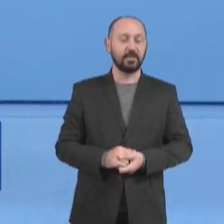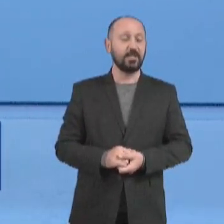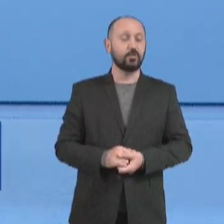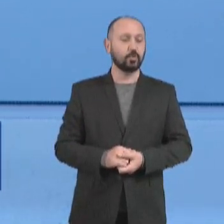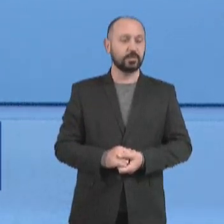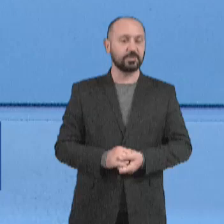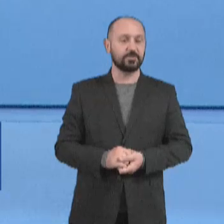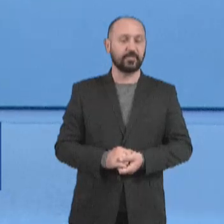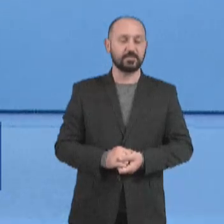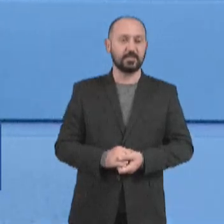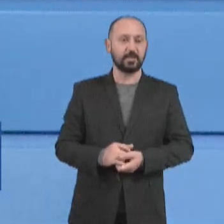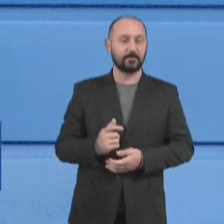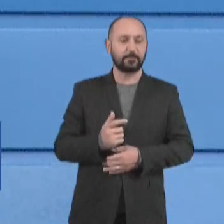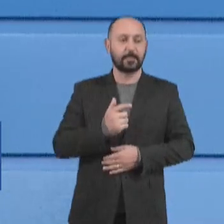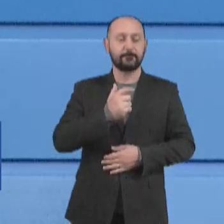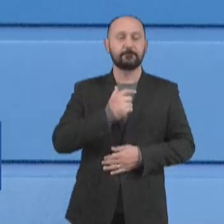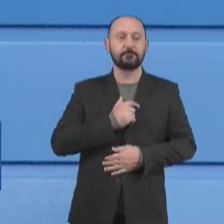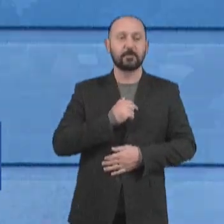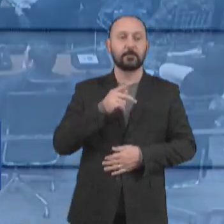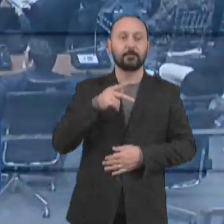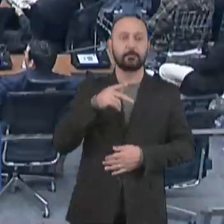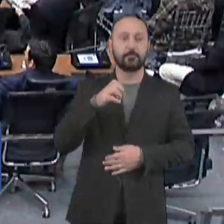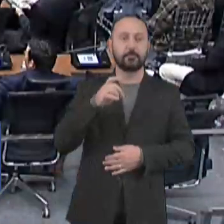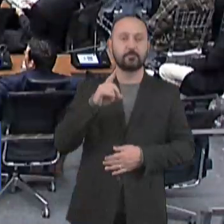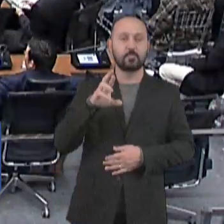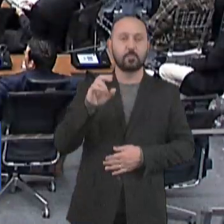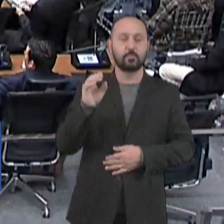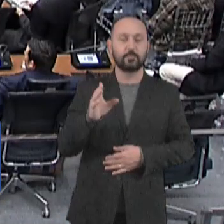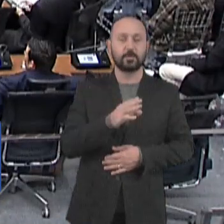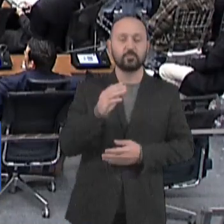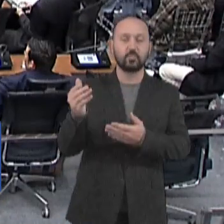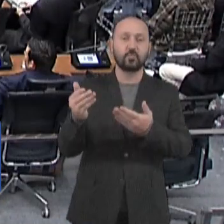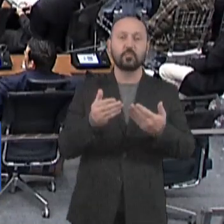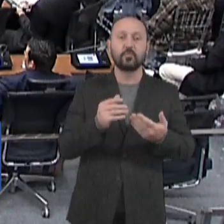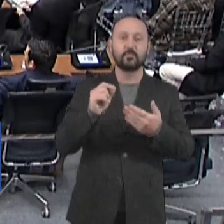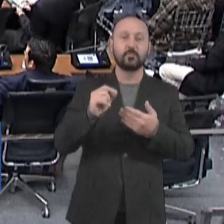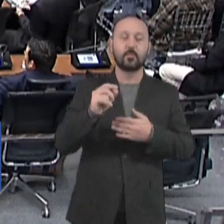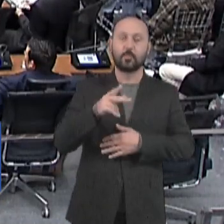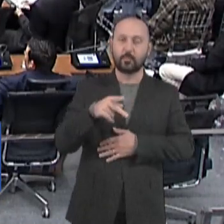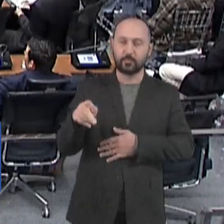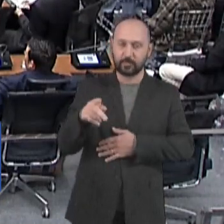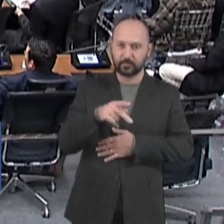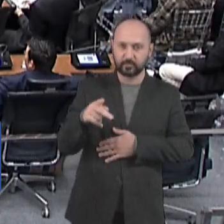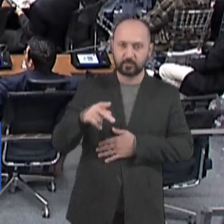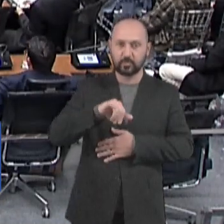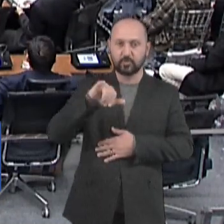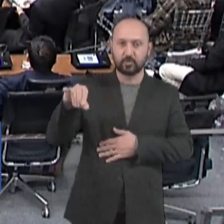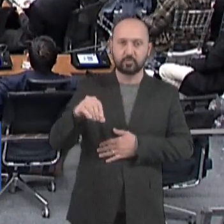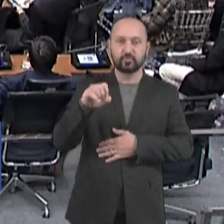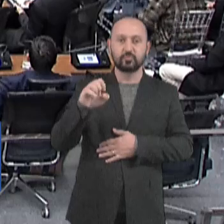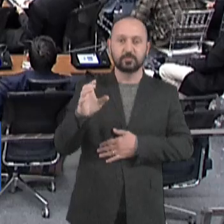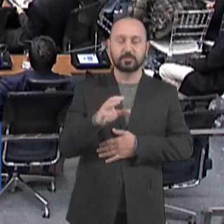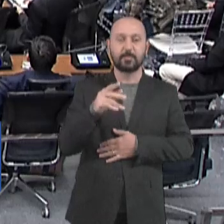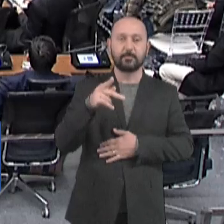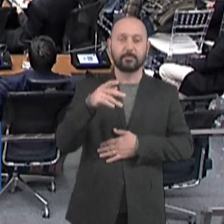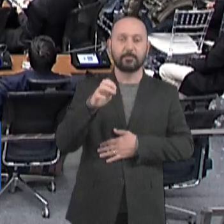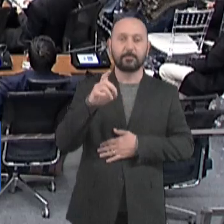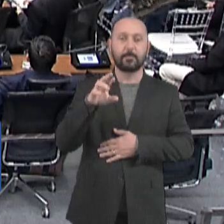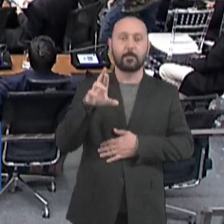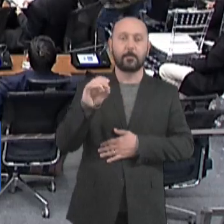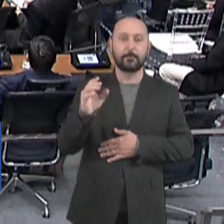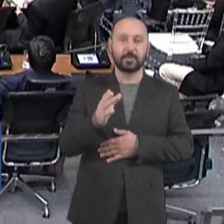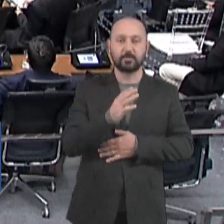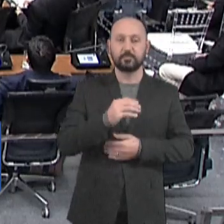Para receber a comenda Coronel Pedro José Rufino, convidamos o professor José Pedro